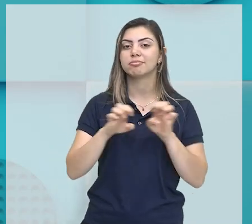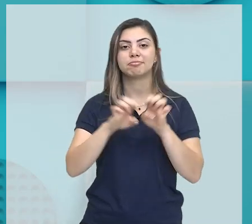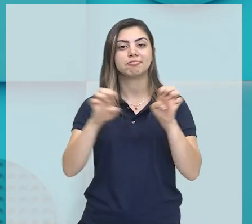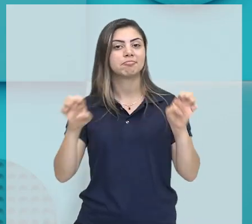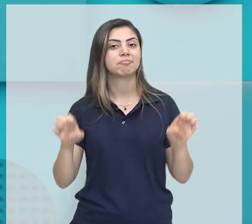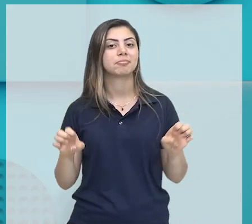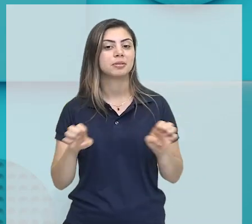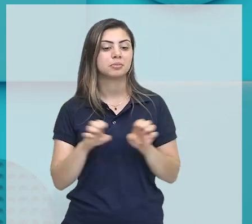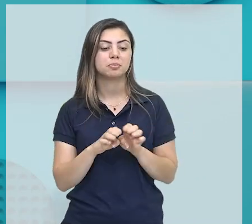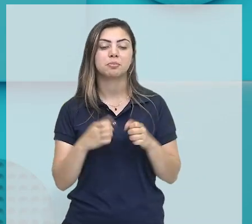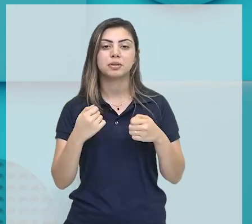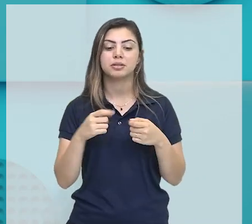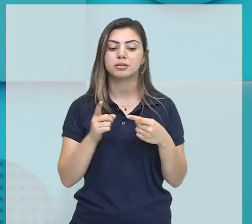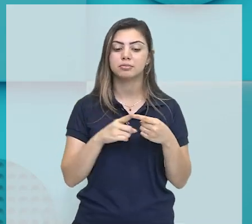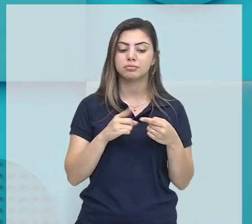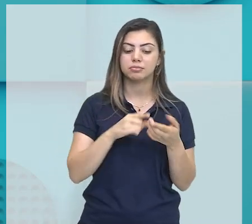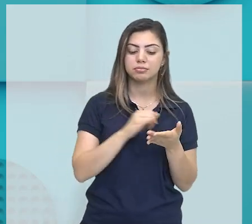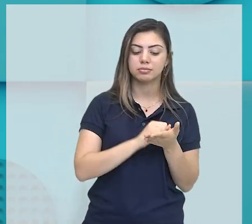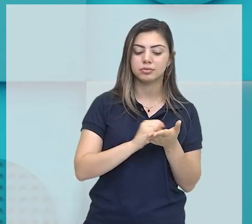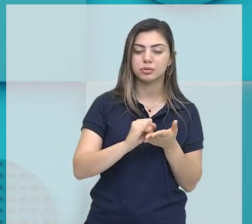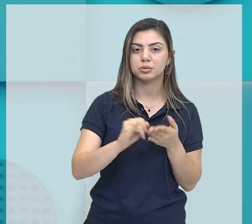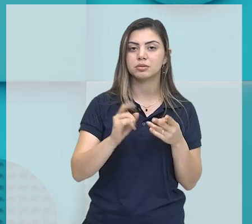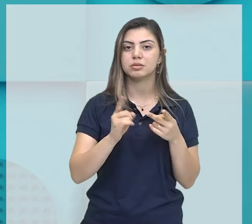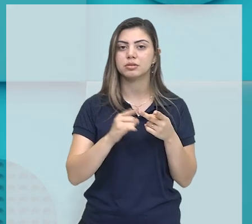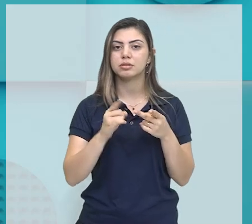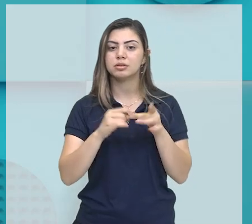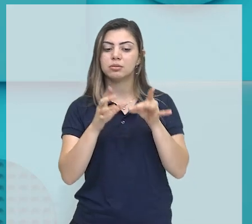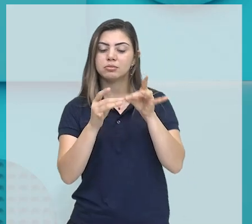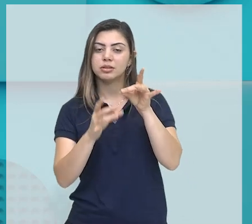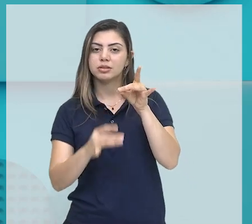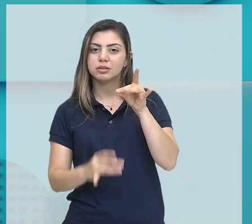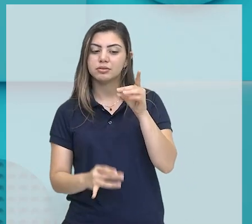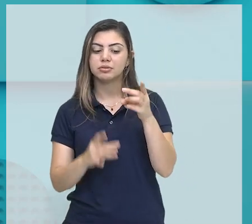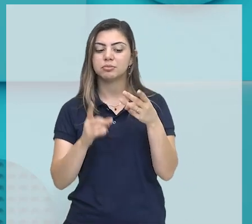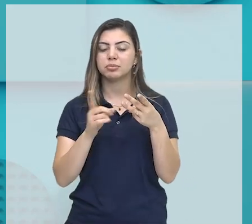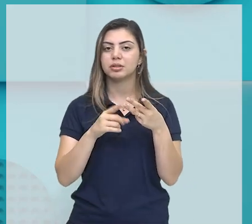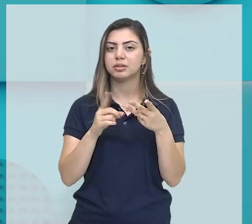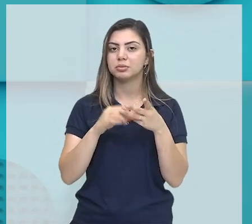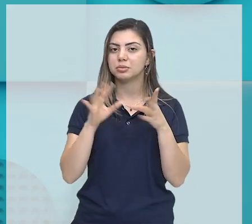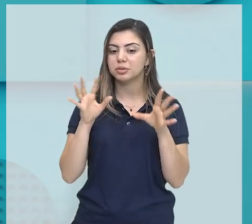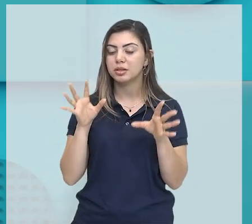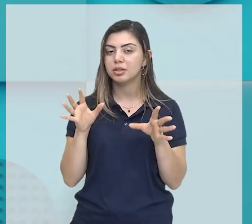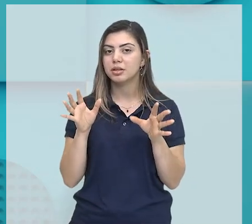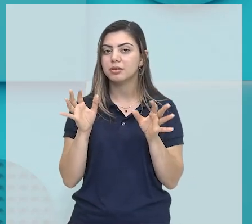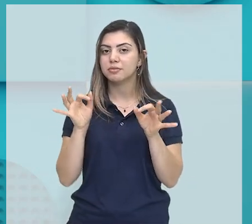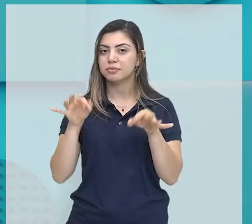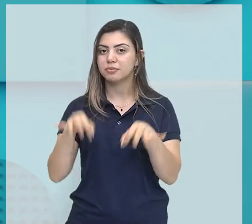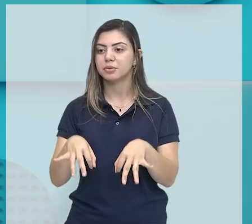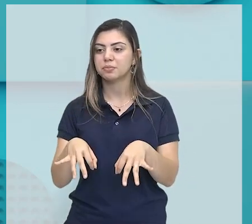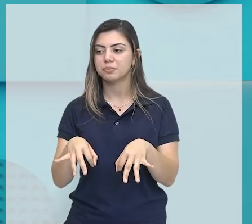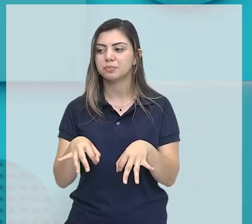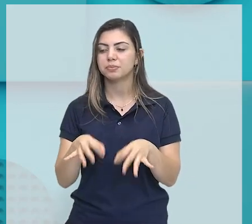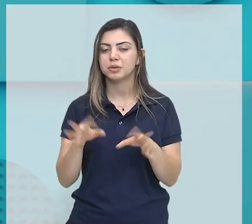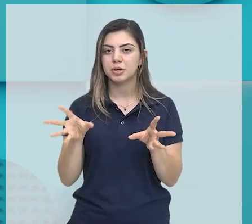que requer introdução, desenvolvimento e conclusão. Né? Se eu tenho